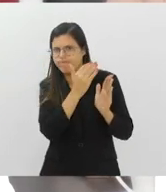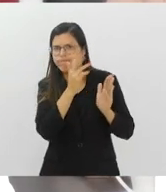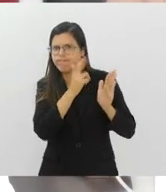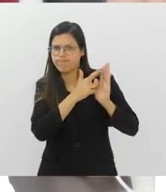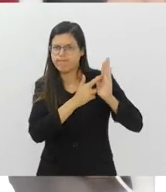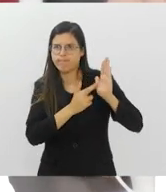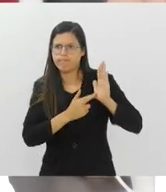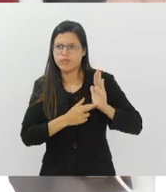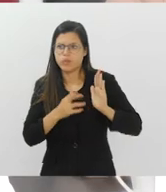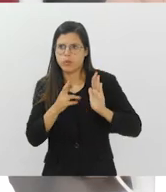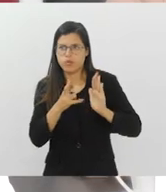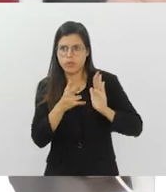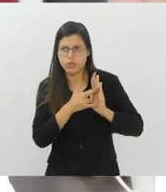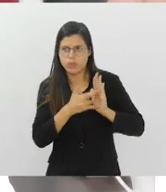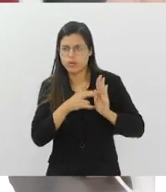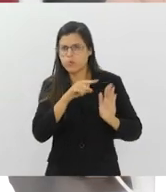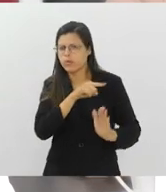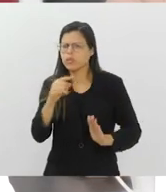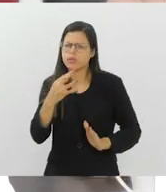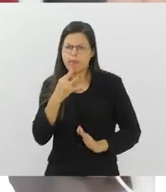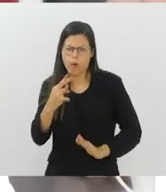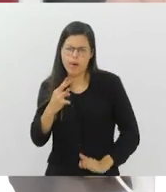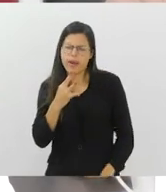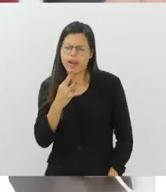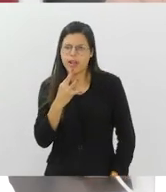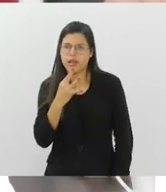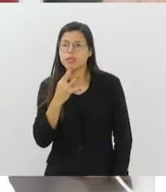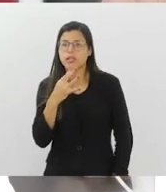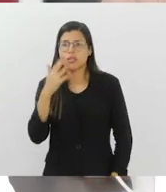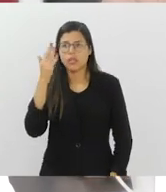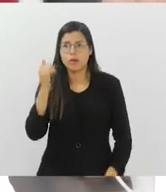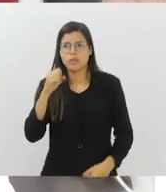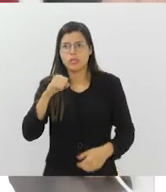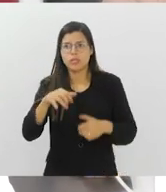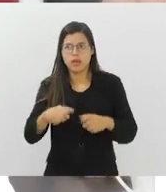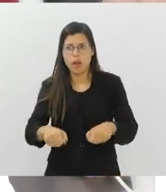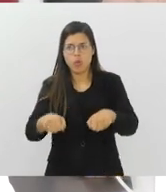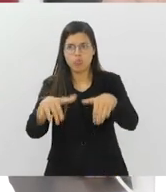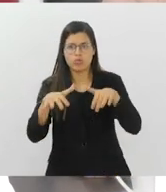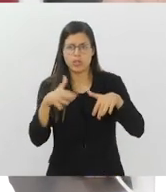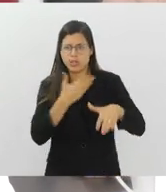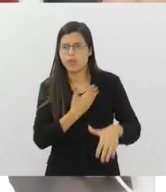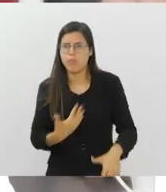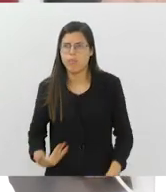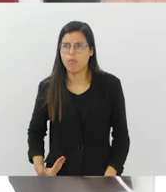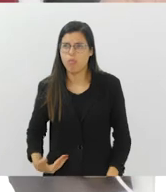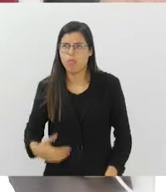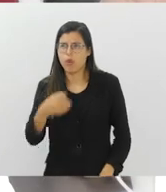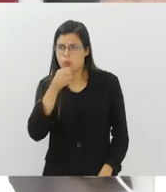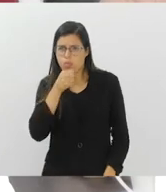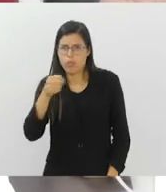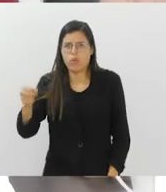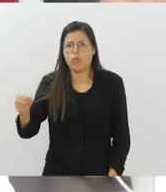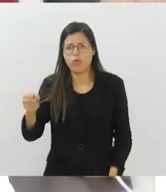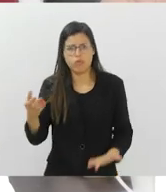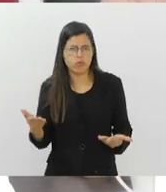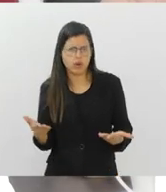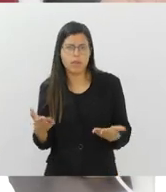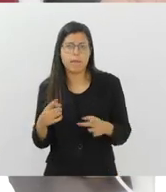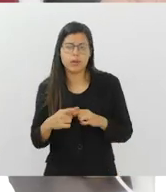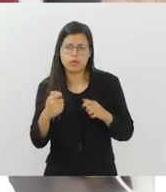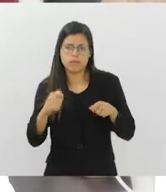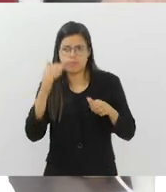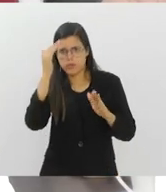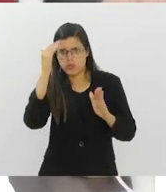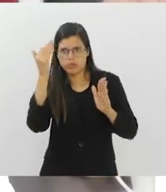bem e sabem que em qualquer momento, se fosse uma audiência pública, eu já estava com o microfone aí com vocês. Mas eu preciso respeitar o regimento,